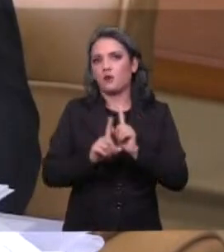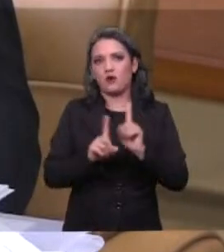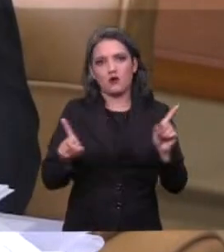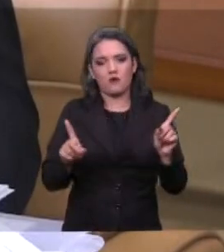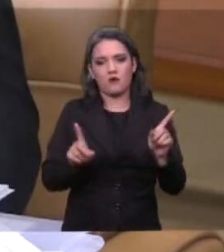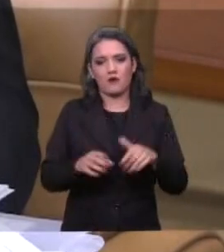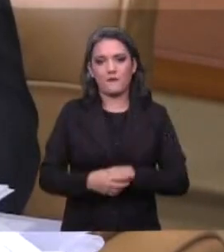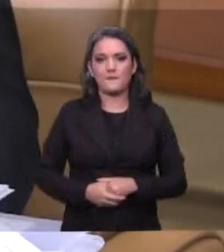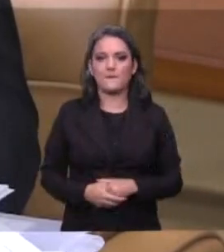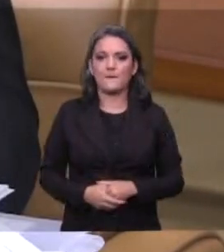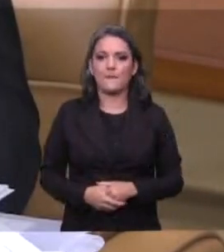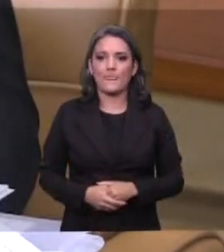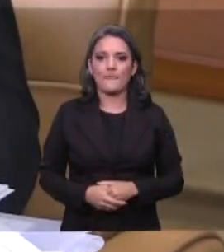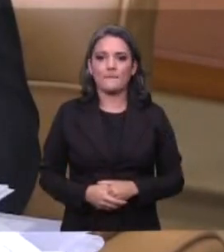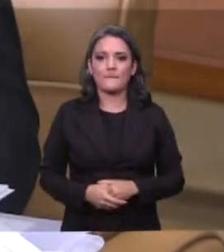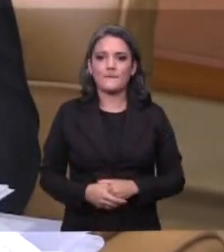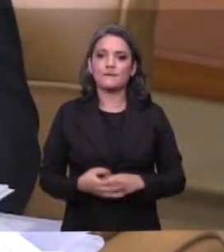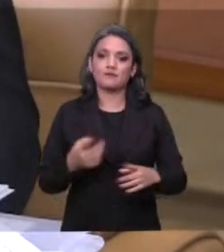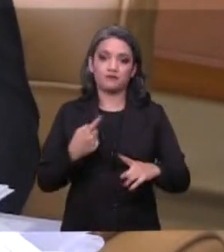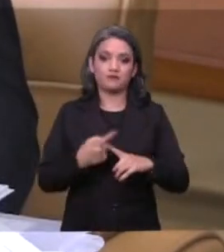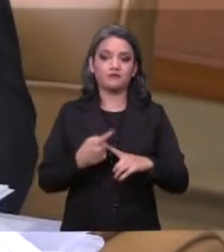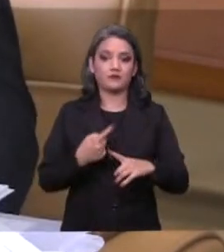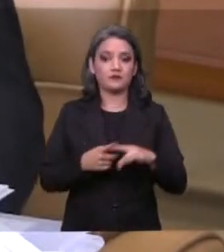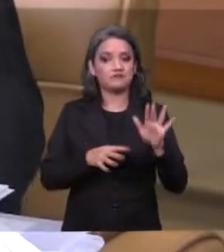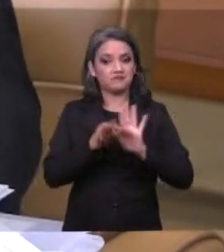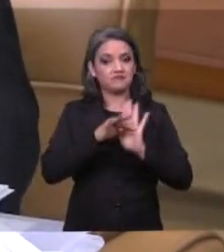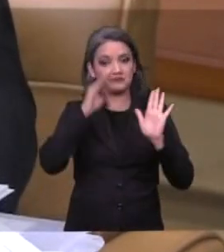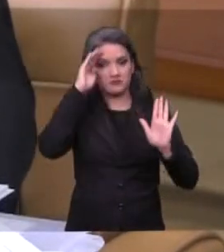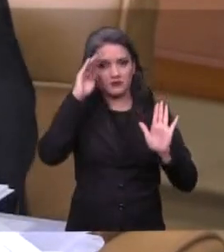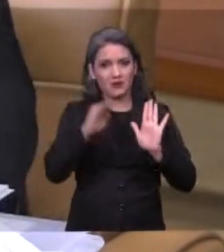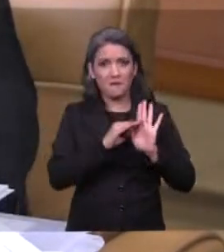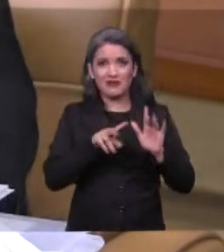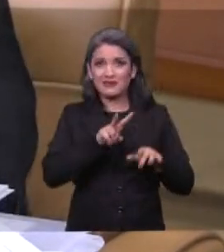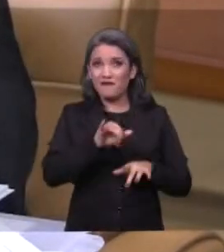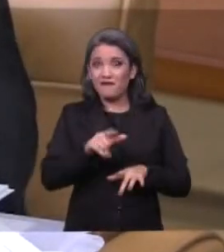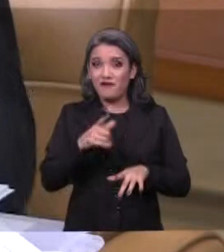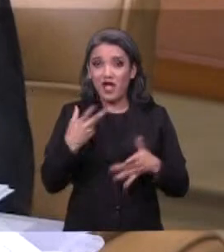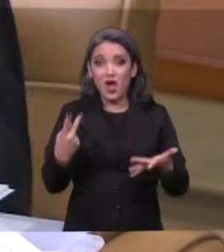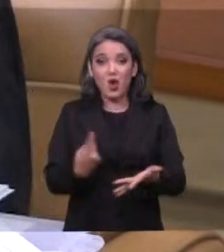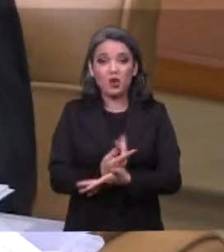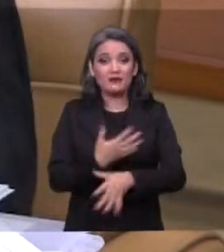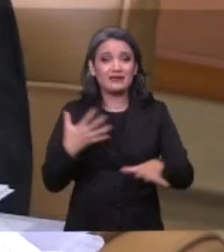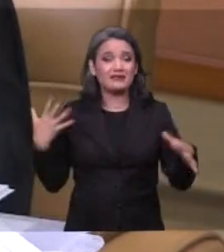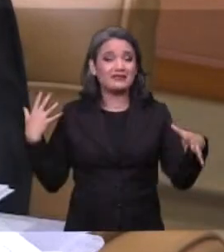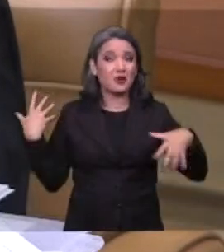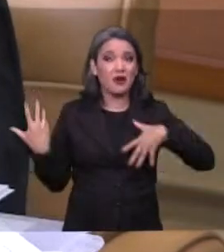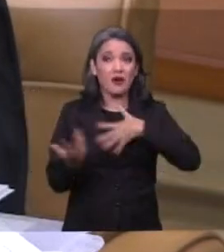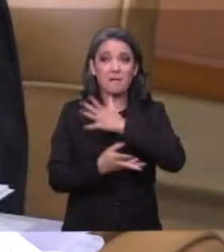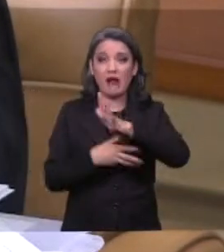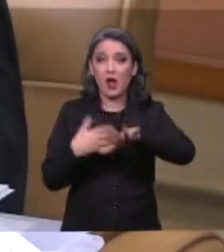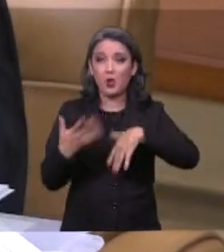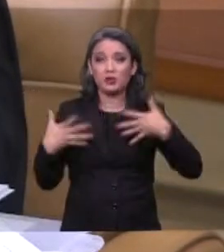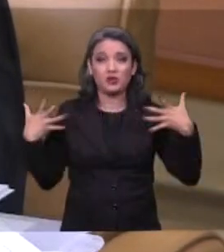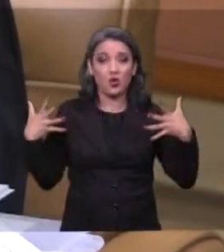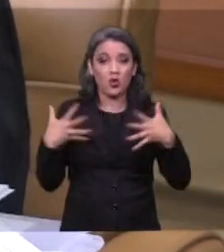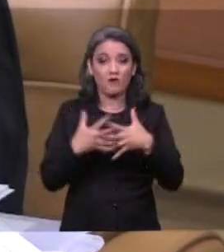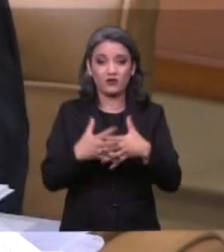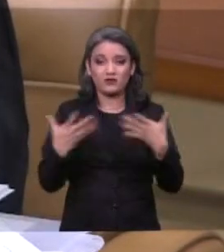até porque, com todo o respeito à redação, isso vai criar uma bagunça, um sistema de rodízio de